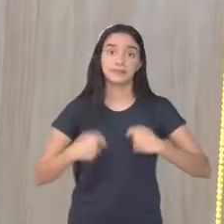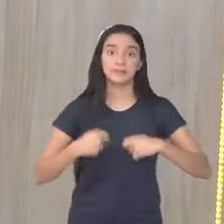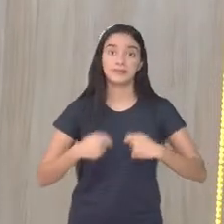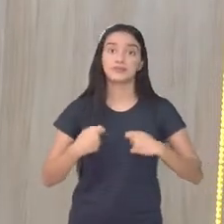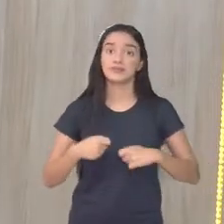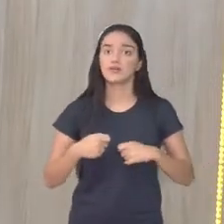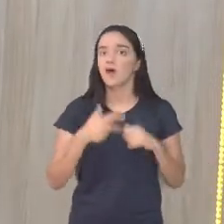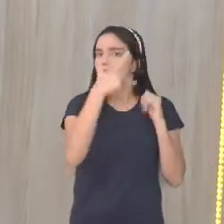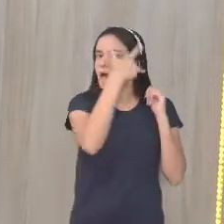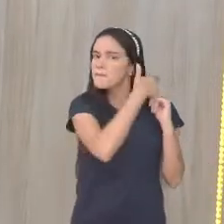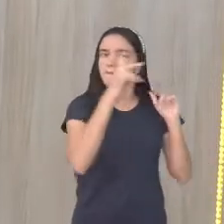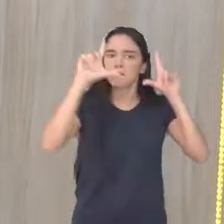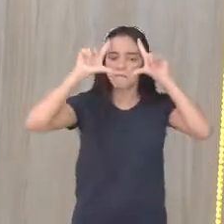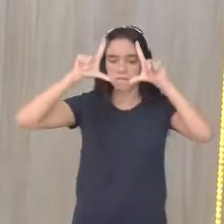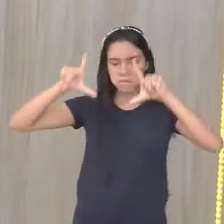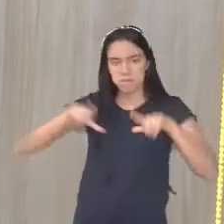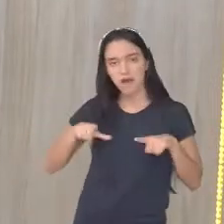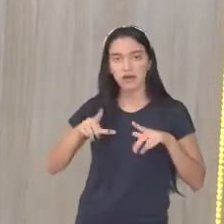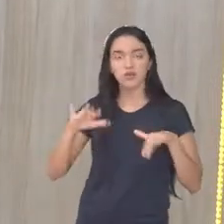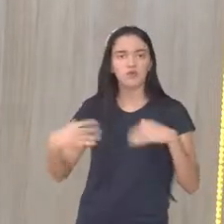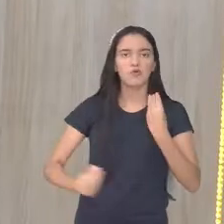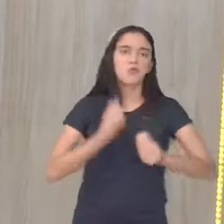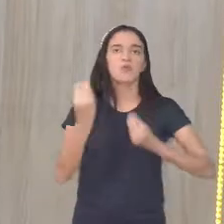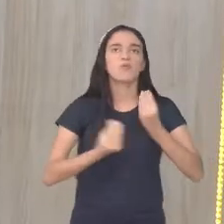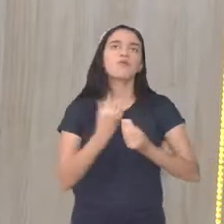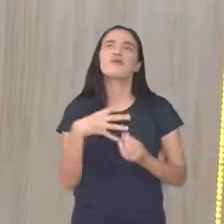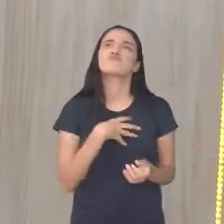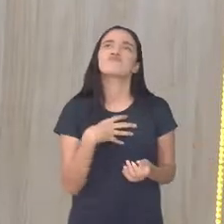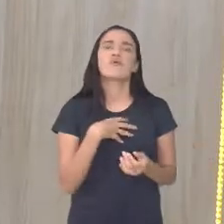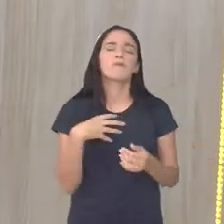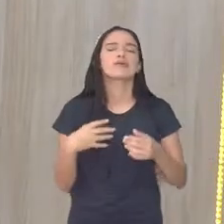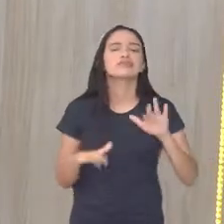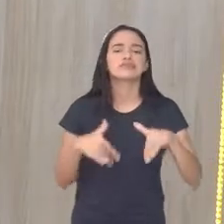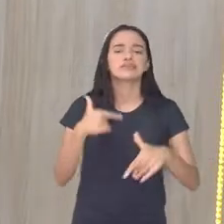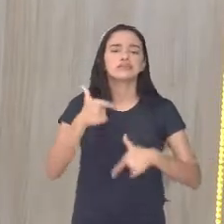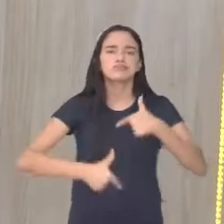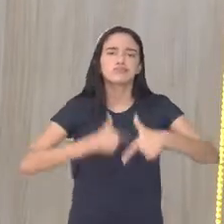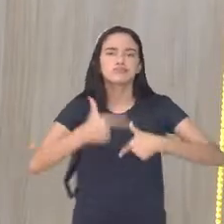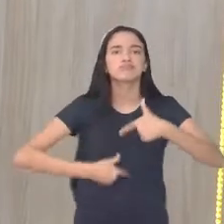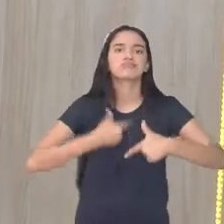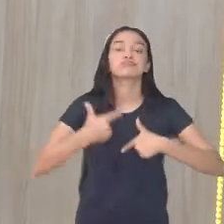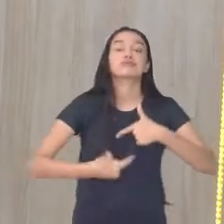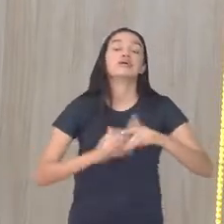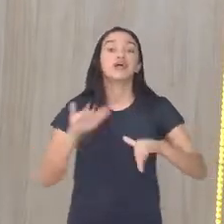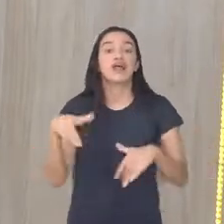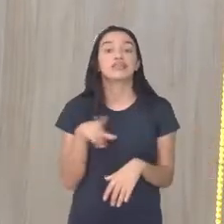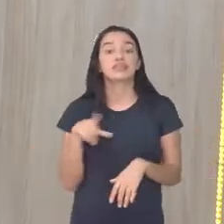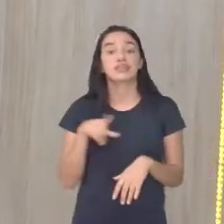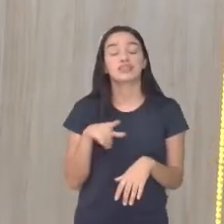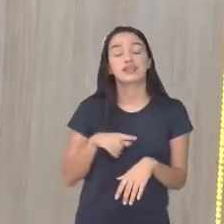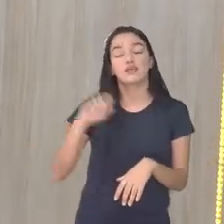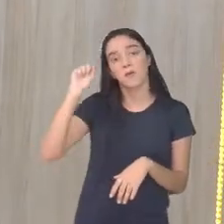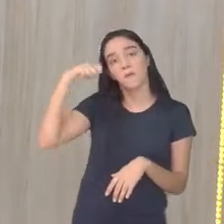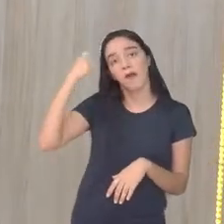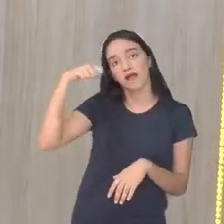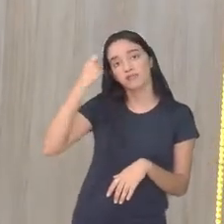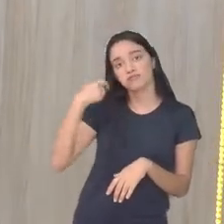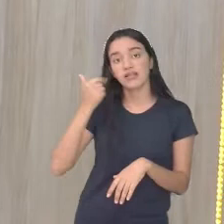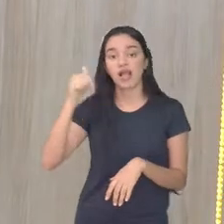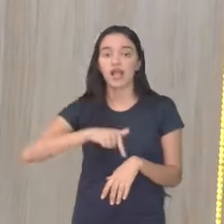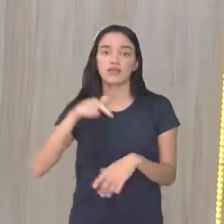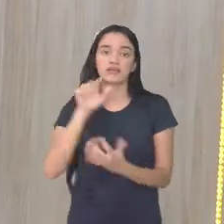larga escala, com as mídias, e foi se desenvolvendo, né, com o consumo, com o capitalismo, a ideia também da fotografia e